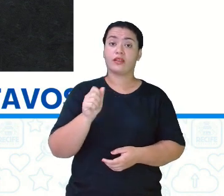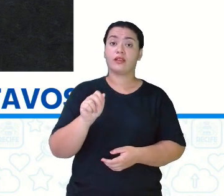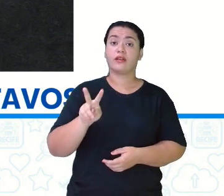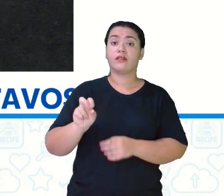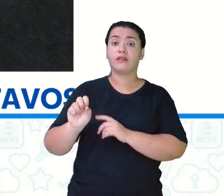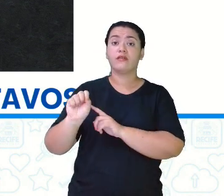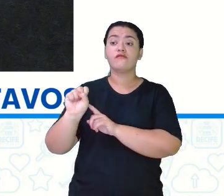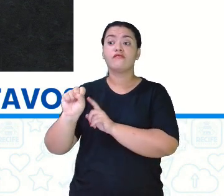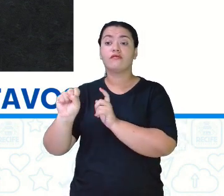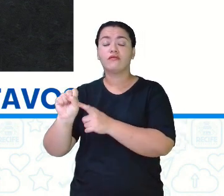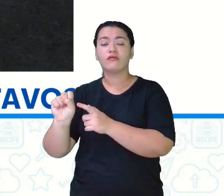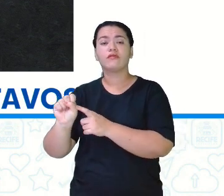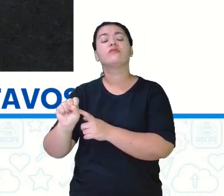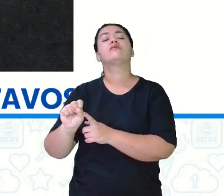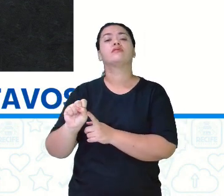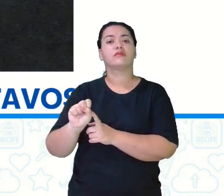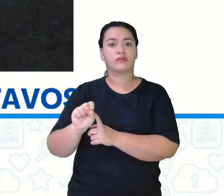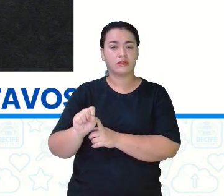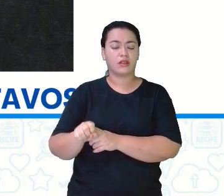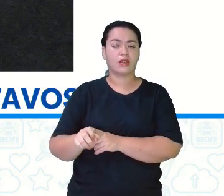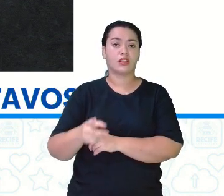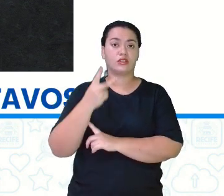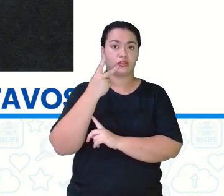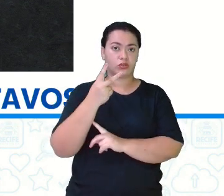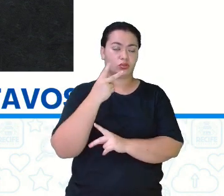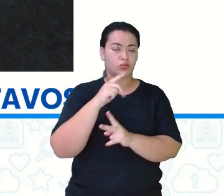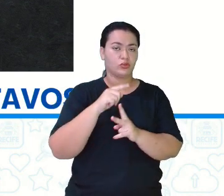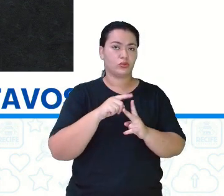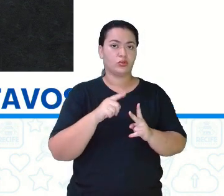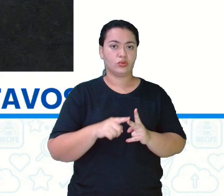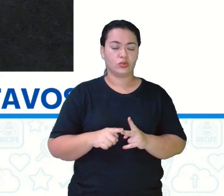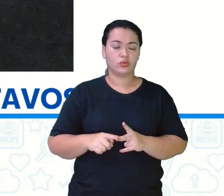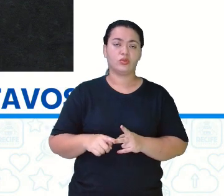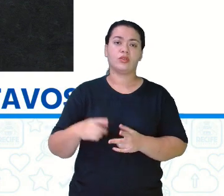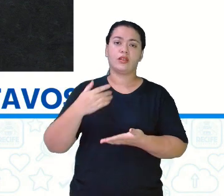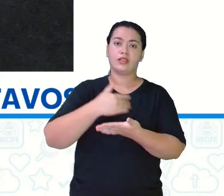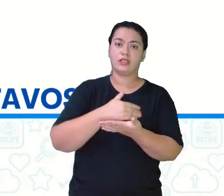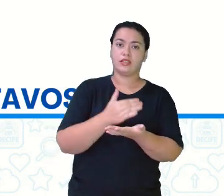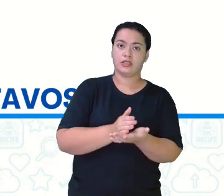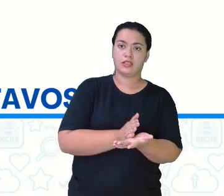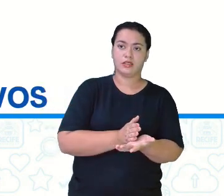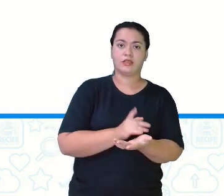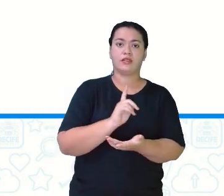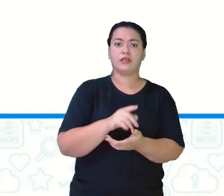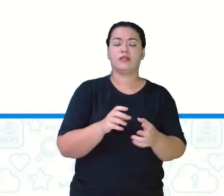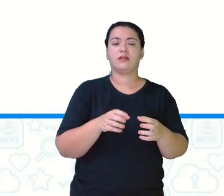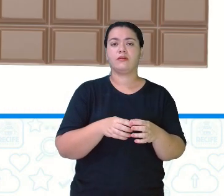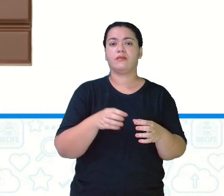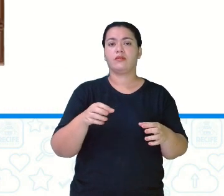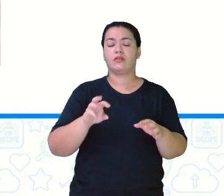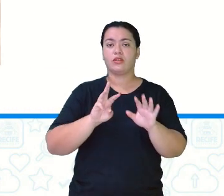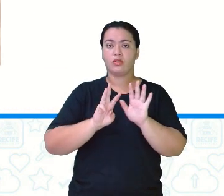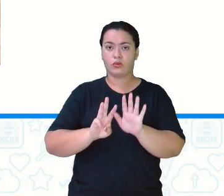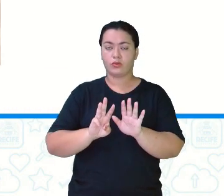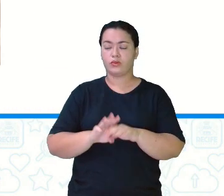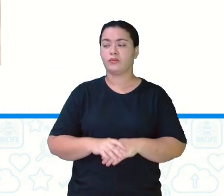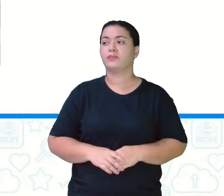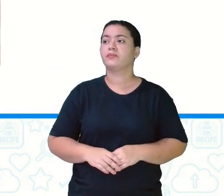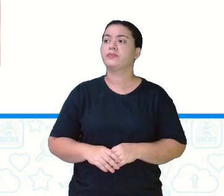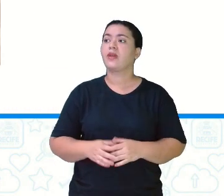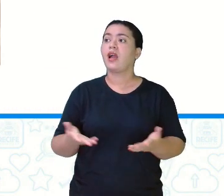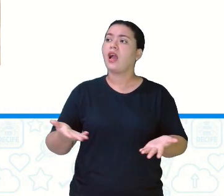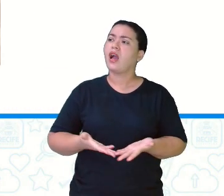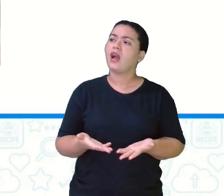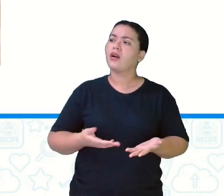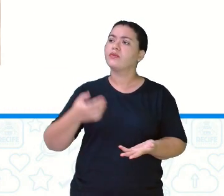2/8, certo? Eu peguei 2 partes da pizza que estava dividida em 8 partes.